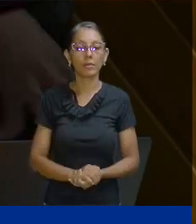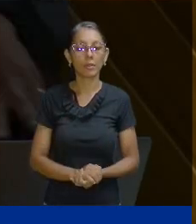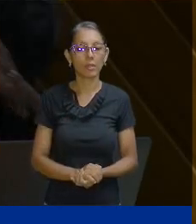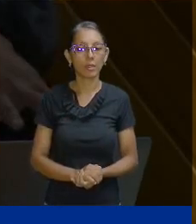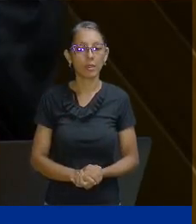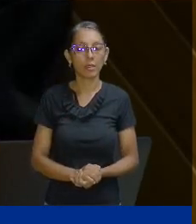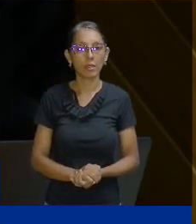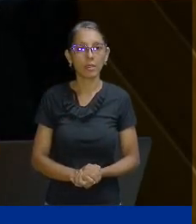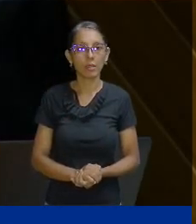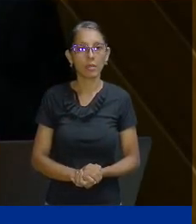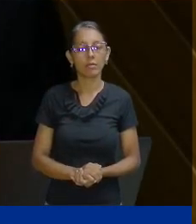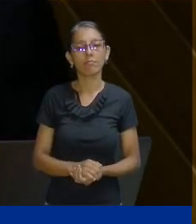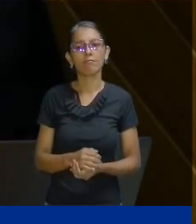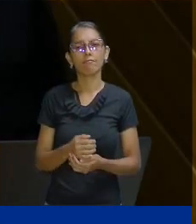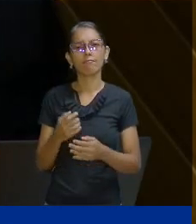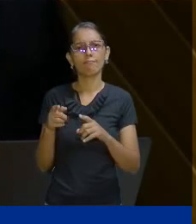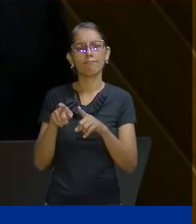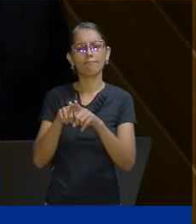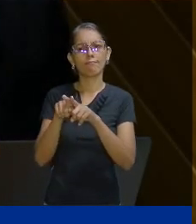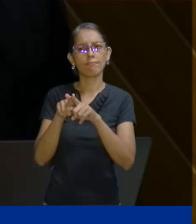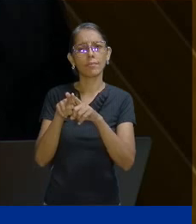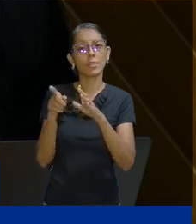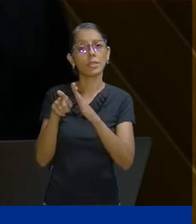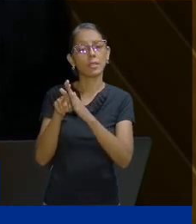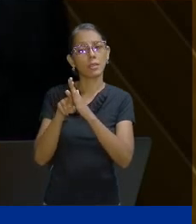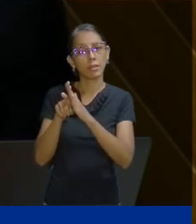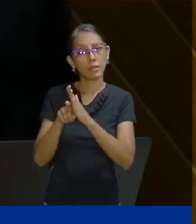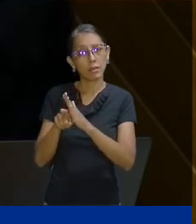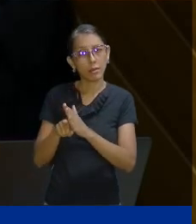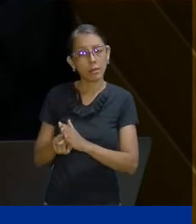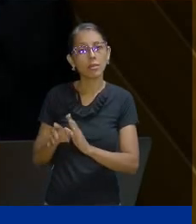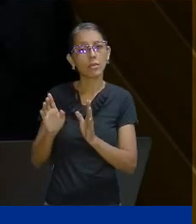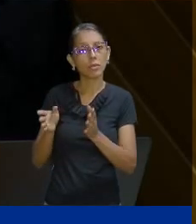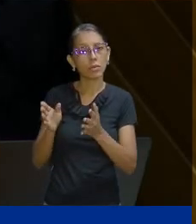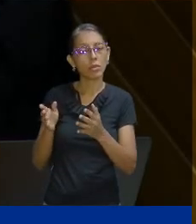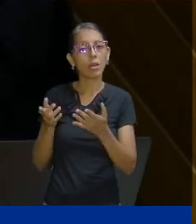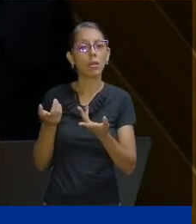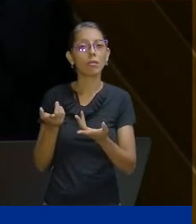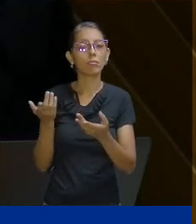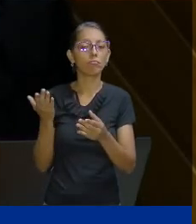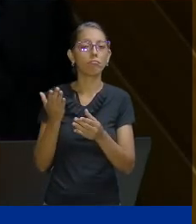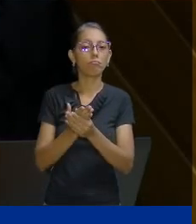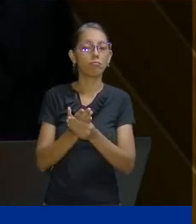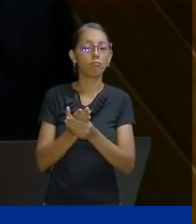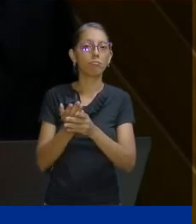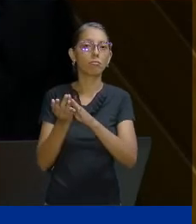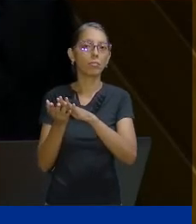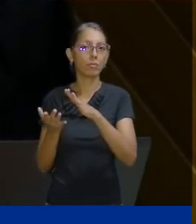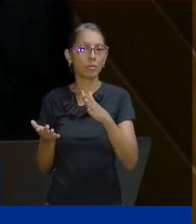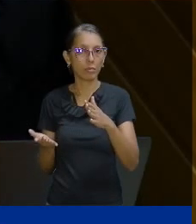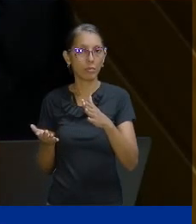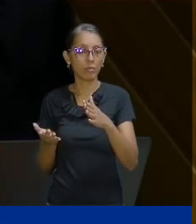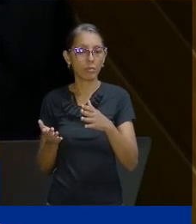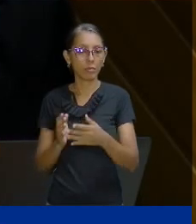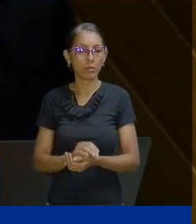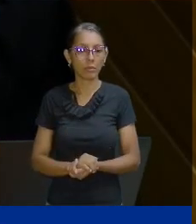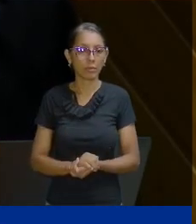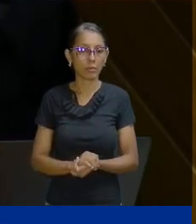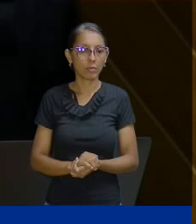eu pude, analisando os autos, ver que foi alegado até em sede de